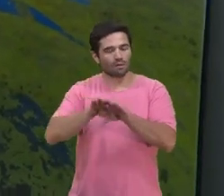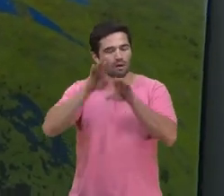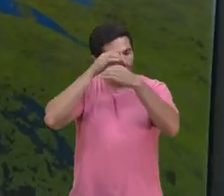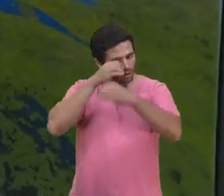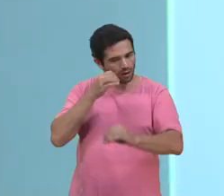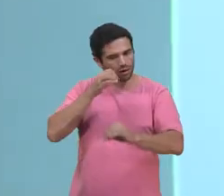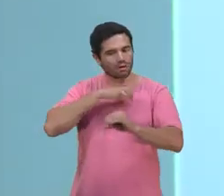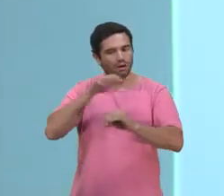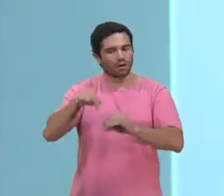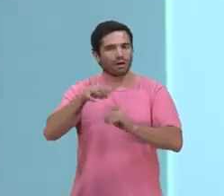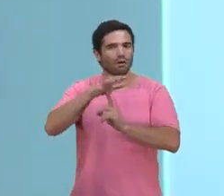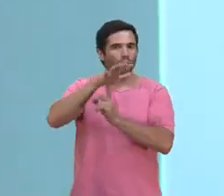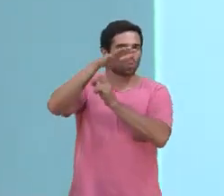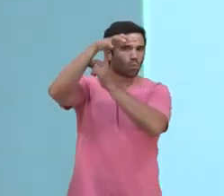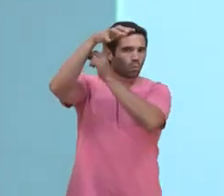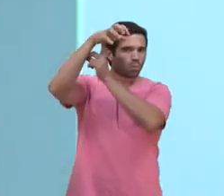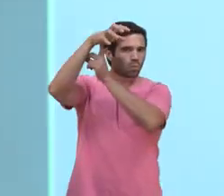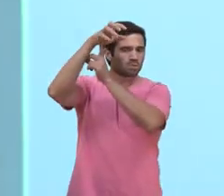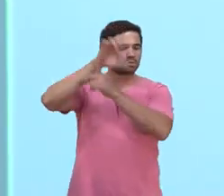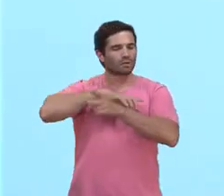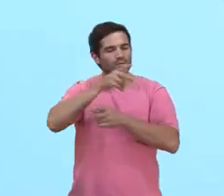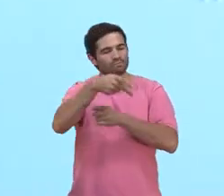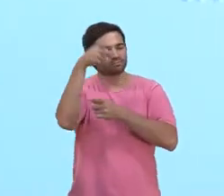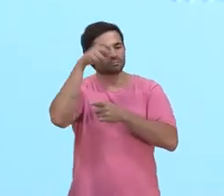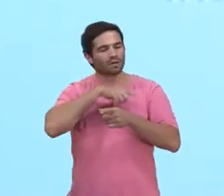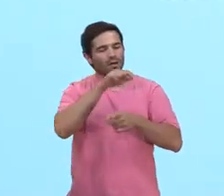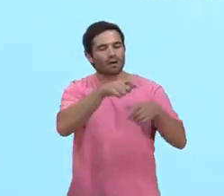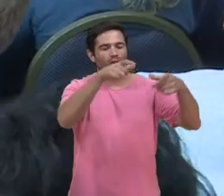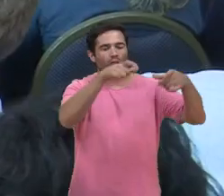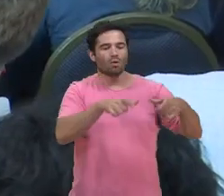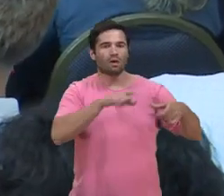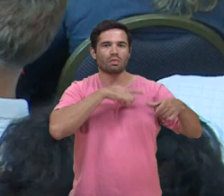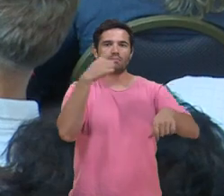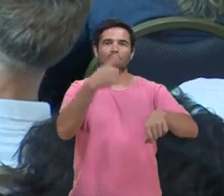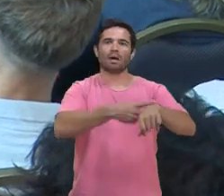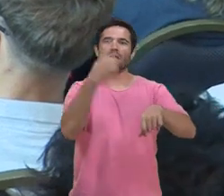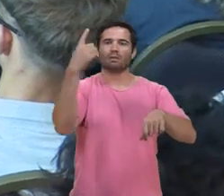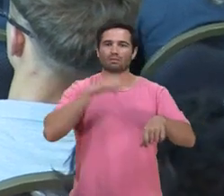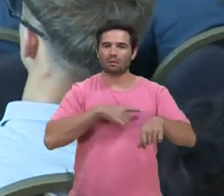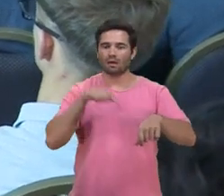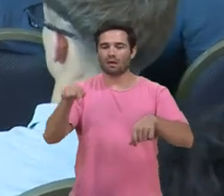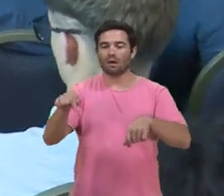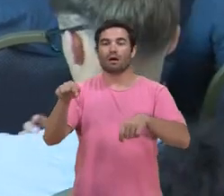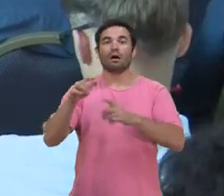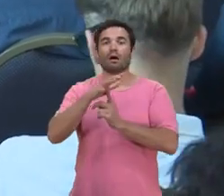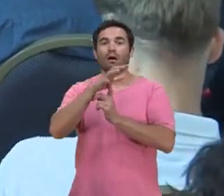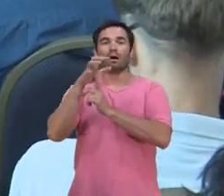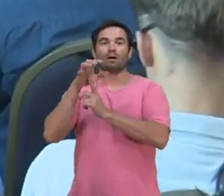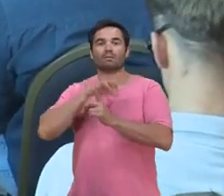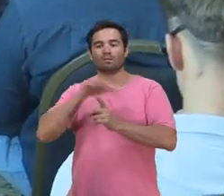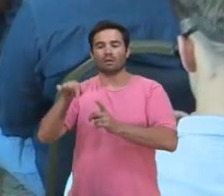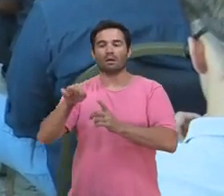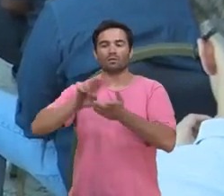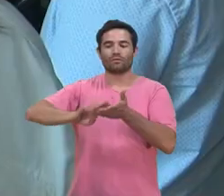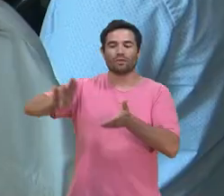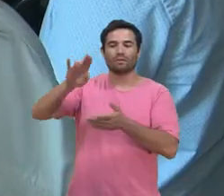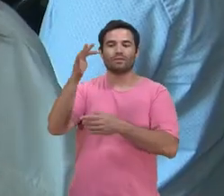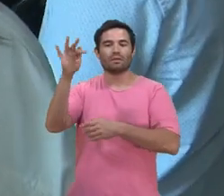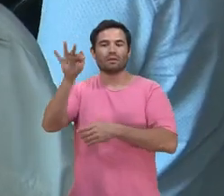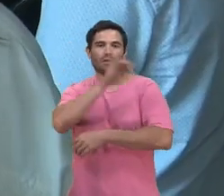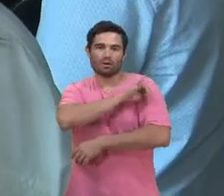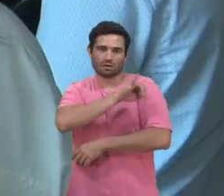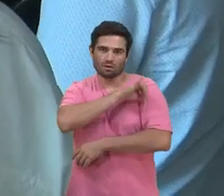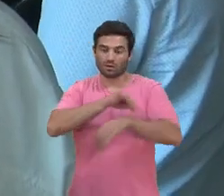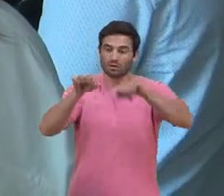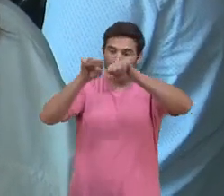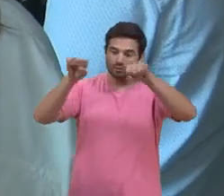de Aplicações de Satélites Ambientais do Departamento de Meteorologia da Universidade Federal do Rio de Janeiro. O sistema